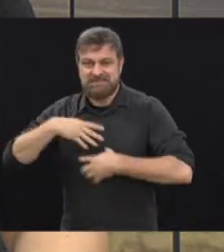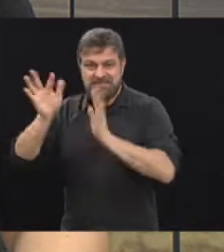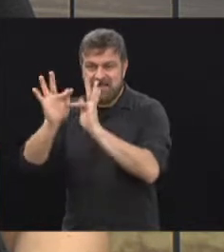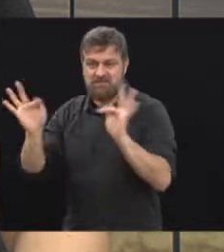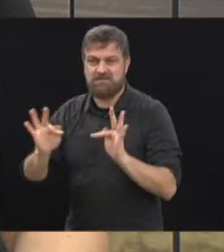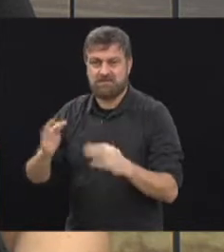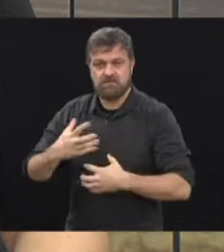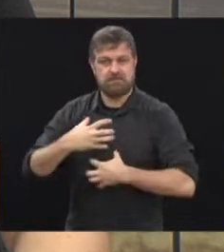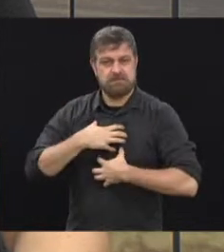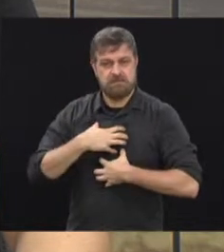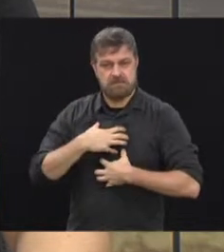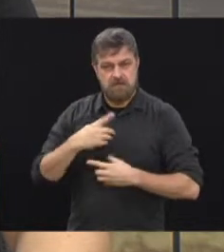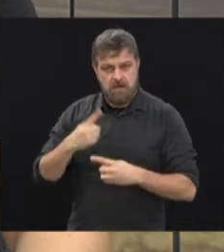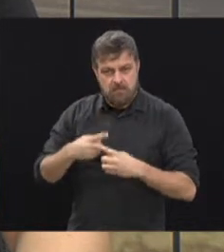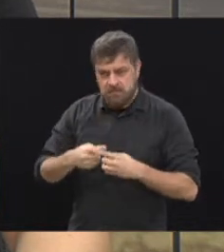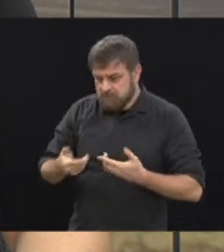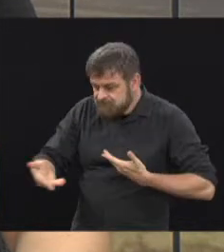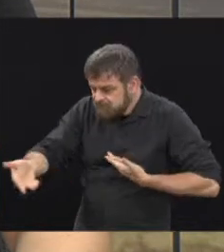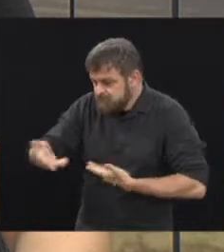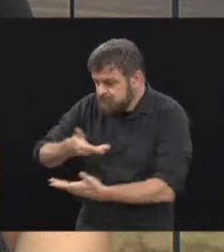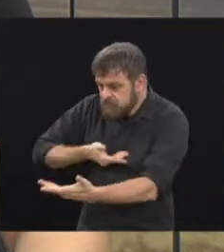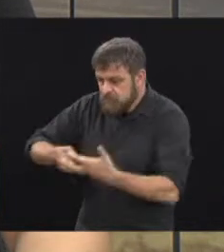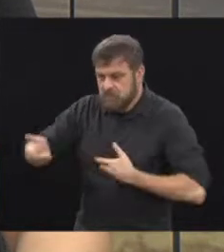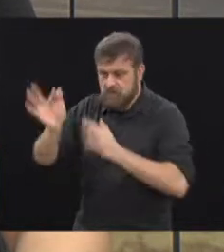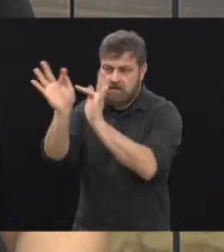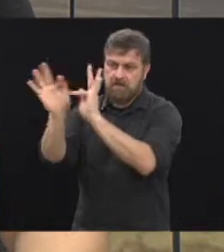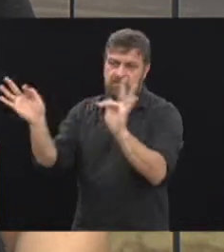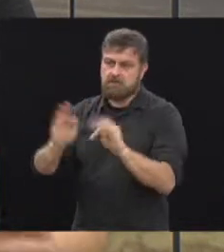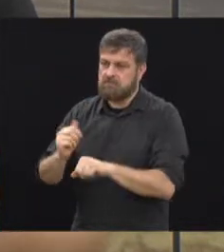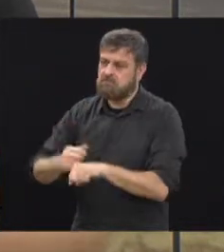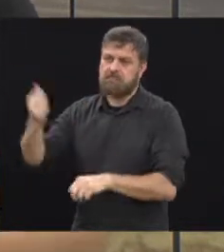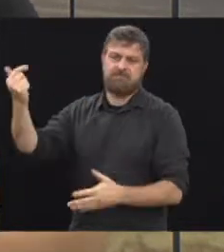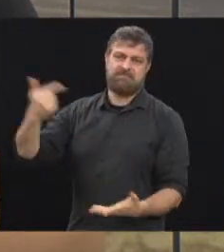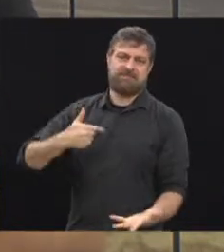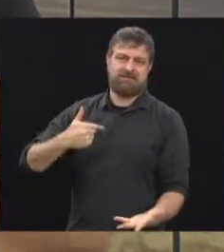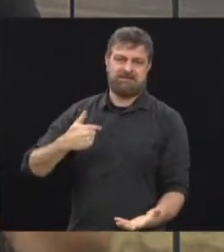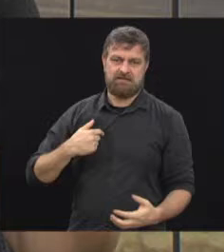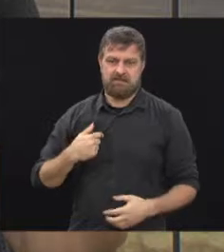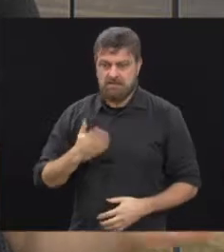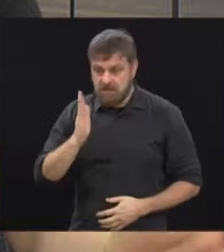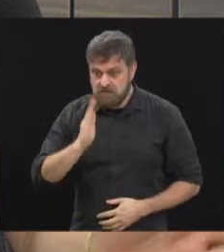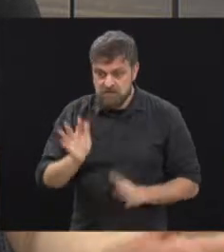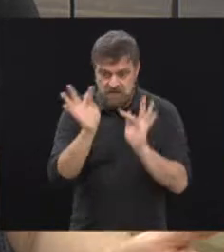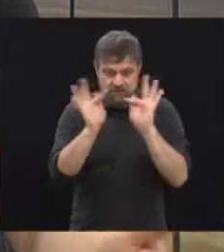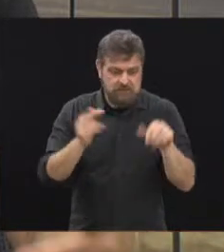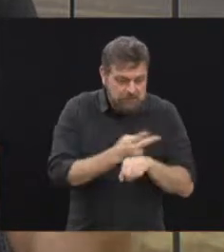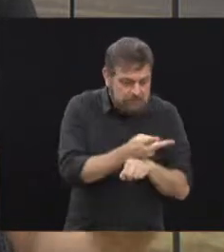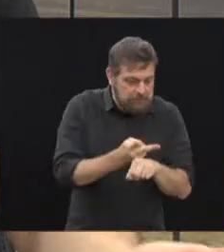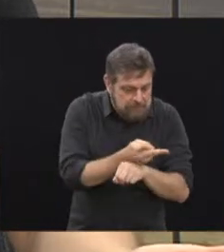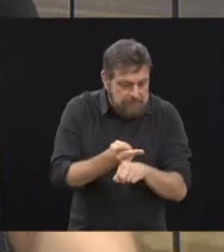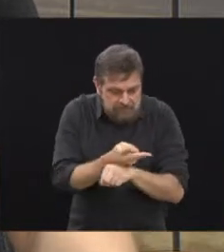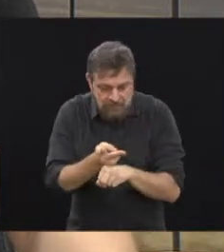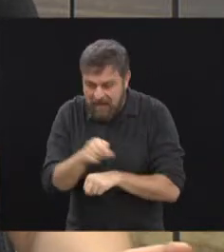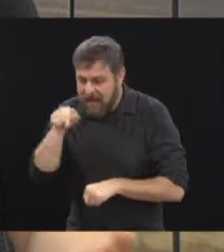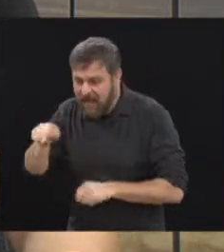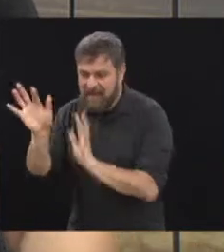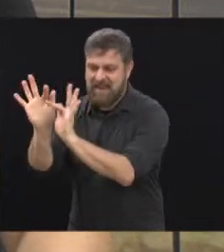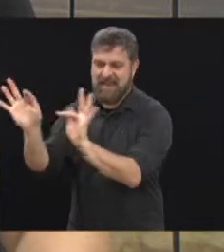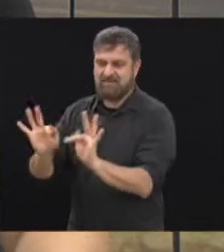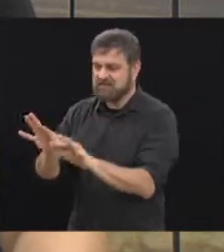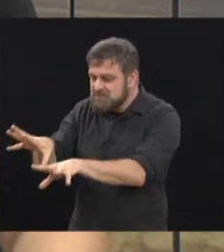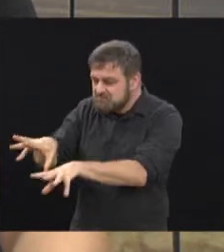comigo, porque eles me entregaram uma felicidade muito maior do que toda a felicidade que a gente busca aqui no Brasil, no nosso